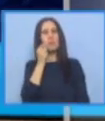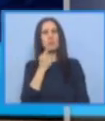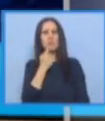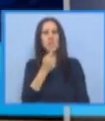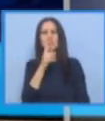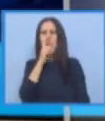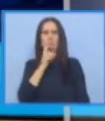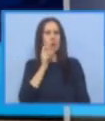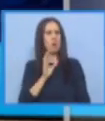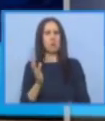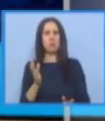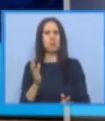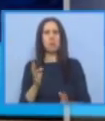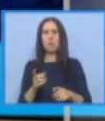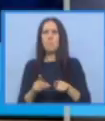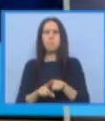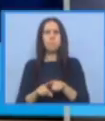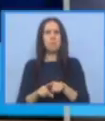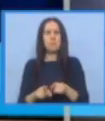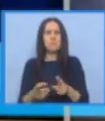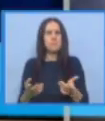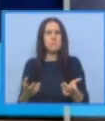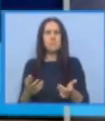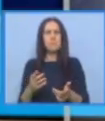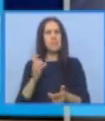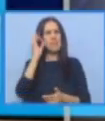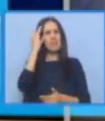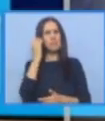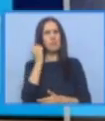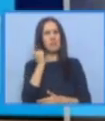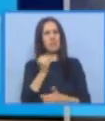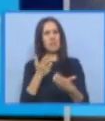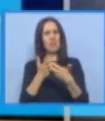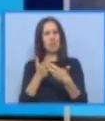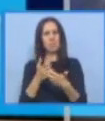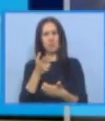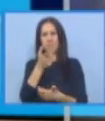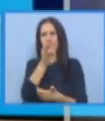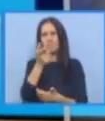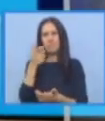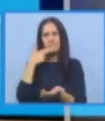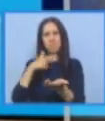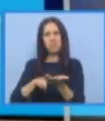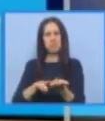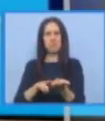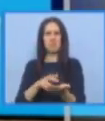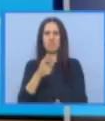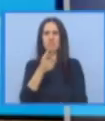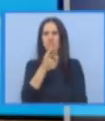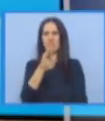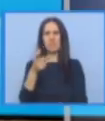inqualificável, quase define crimes de guerra, não é? Porque um sniper com são armas reais, a